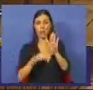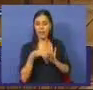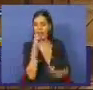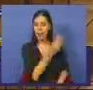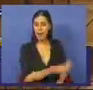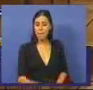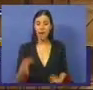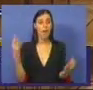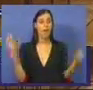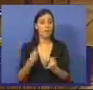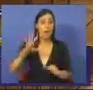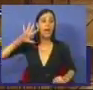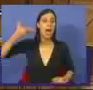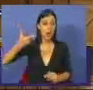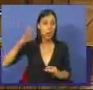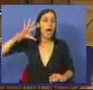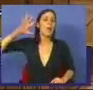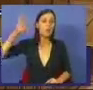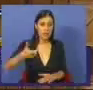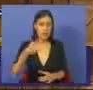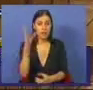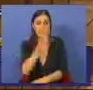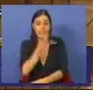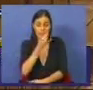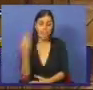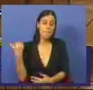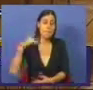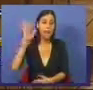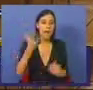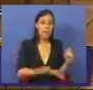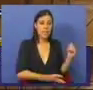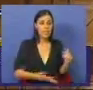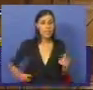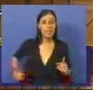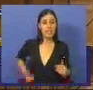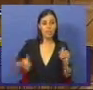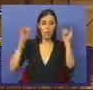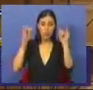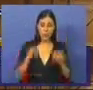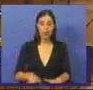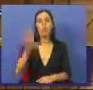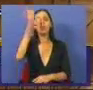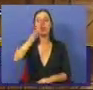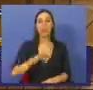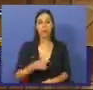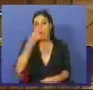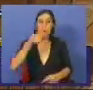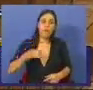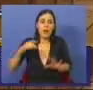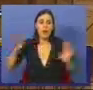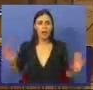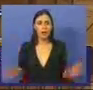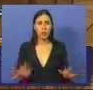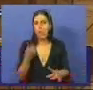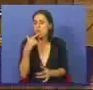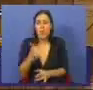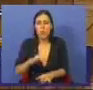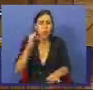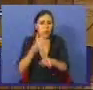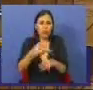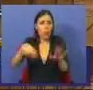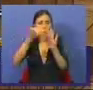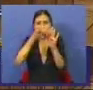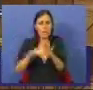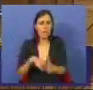tenha acontecido o que tenha acontecido. Se tiver mais desemprego quando chegar ao fim da legislatura, fracassou. Não pode haver outro